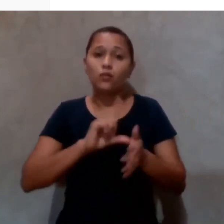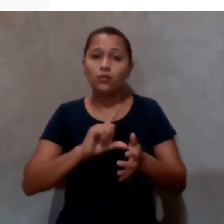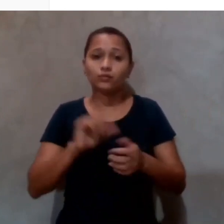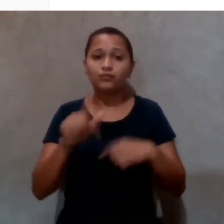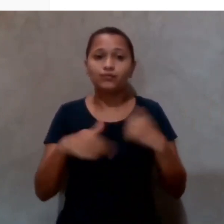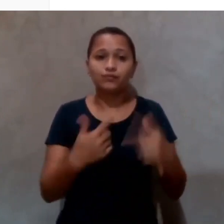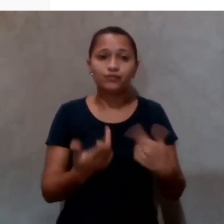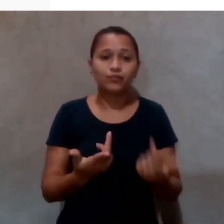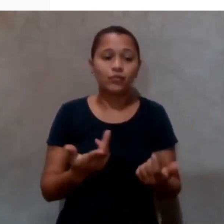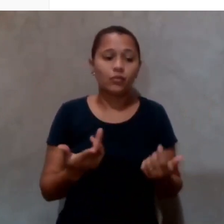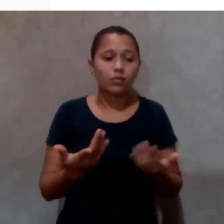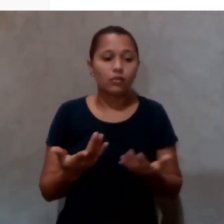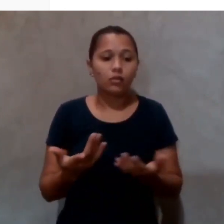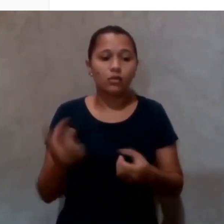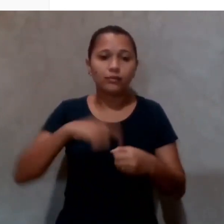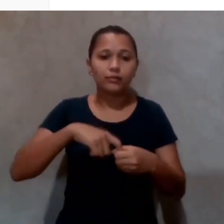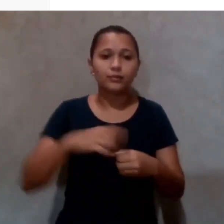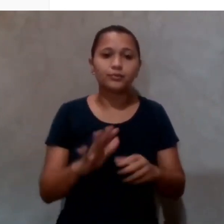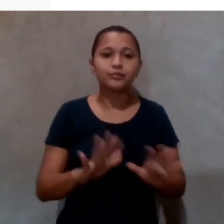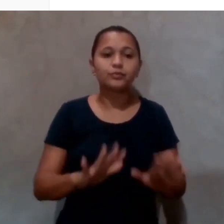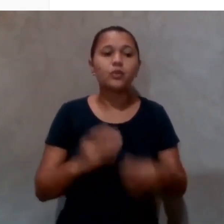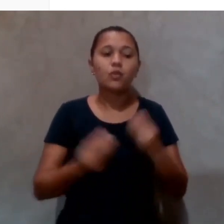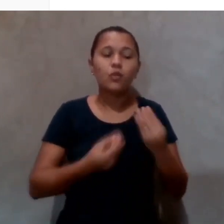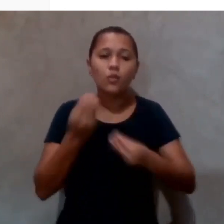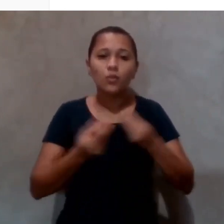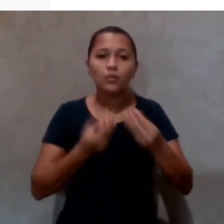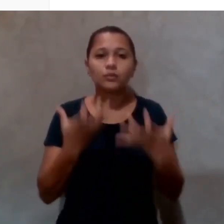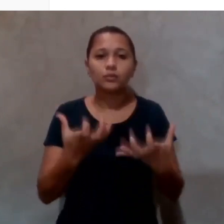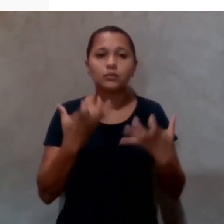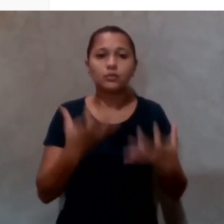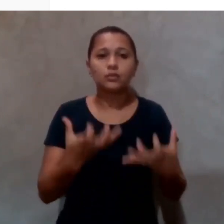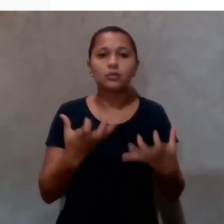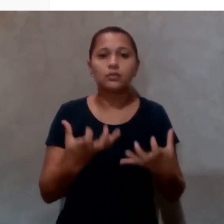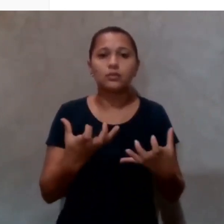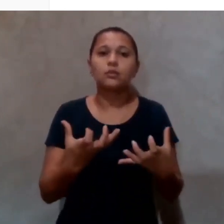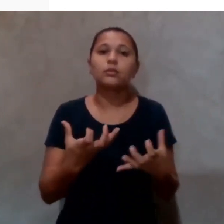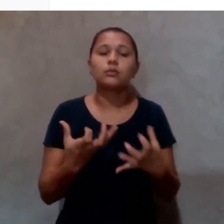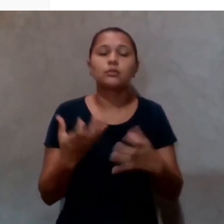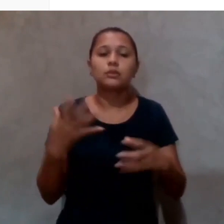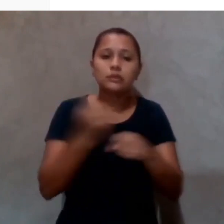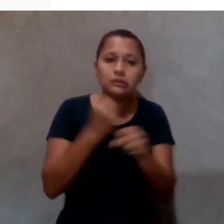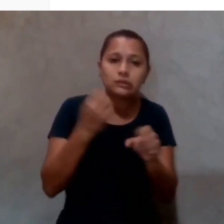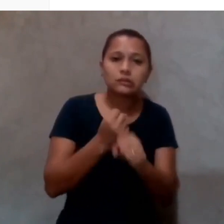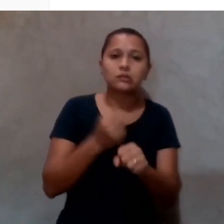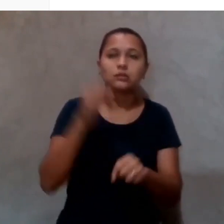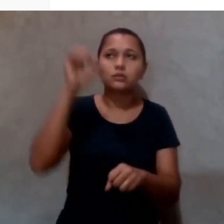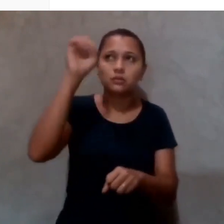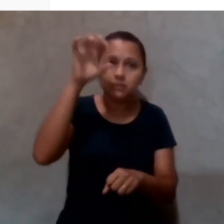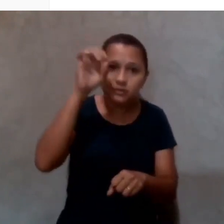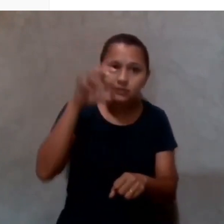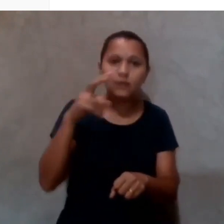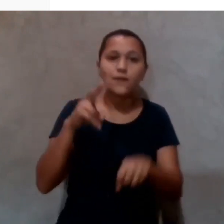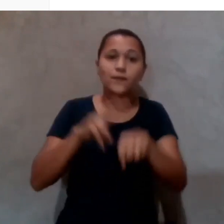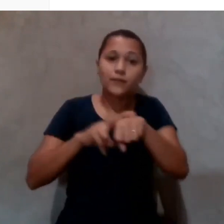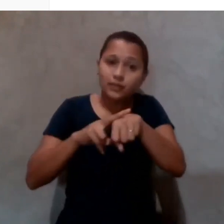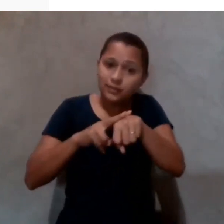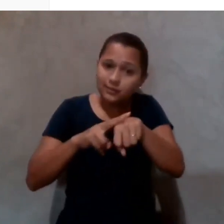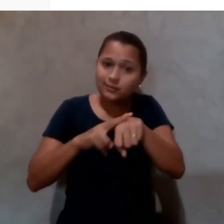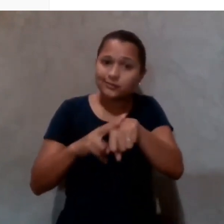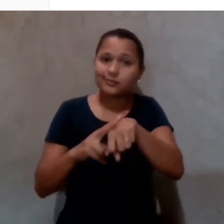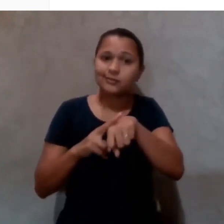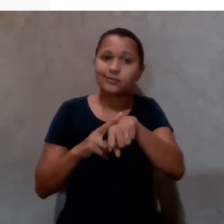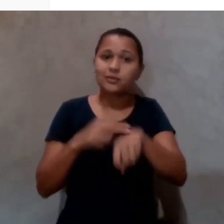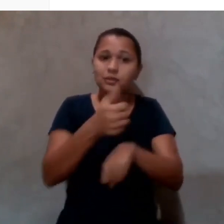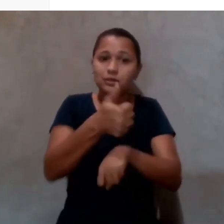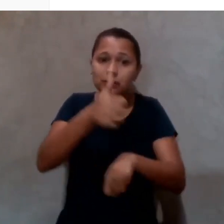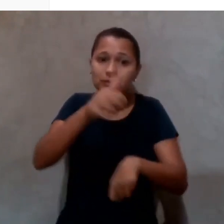queremos calcular a probabilidade de observar um sinal na cor verde, então dos 10 semáforos, 1 vai ser verde e,